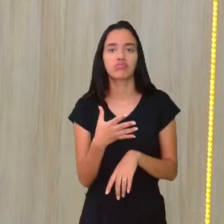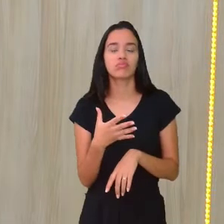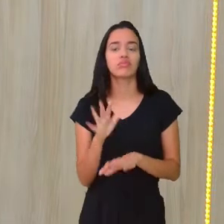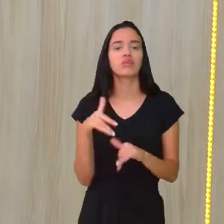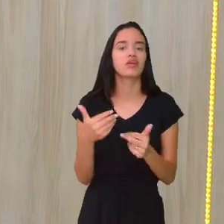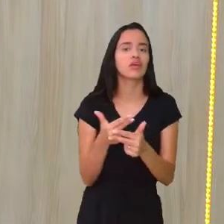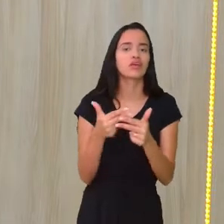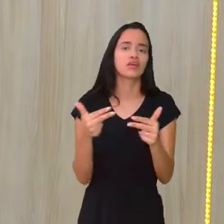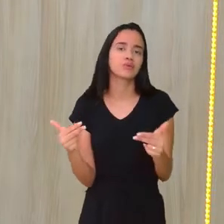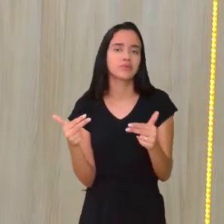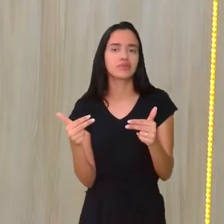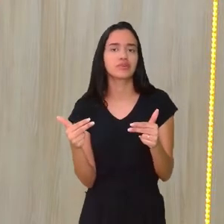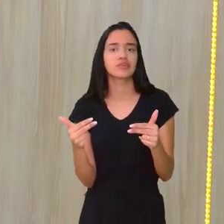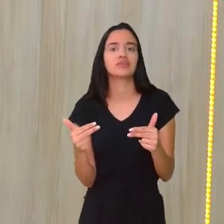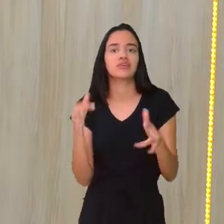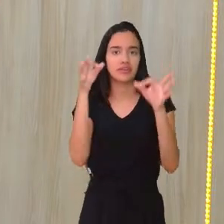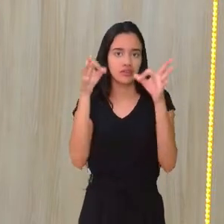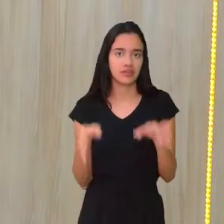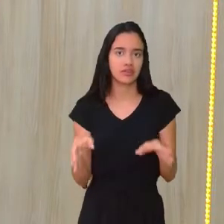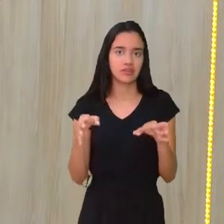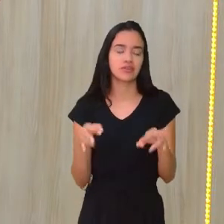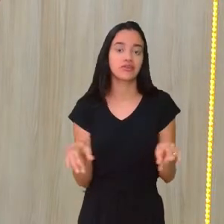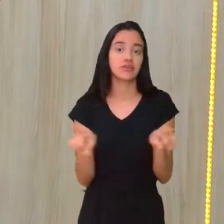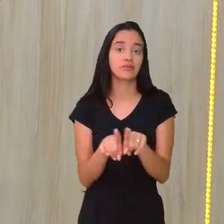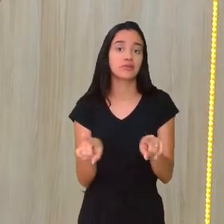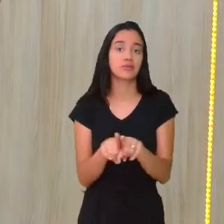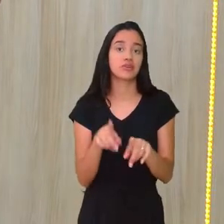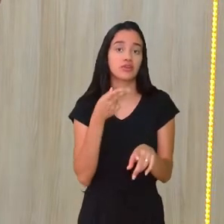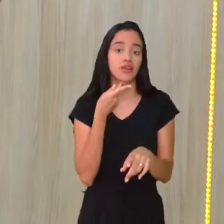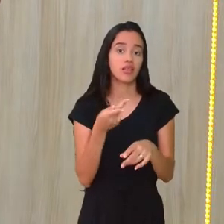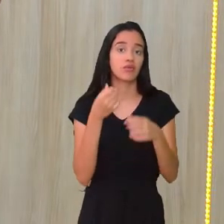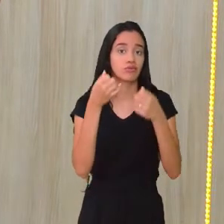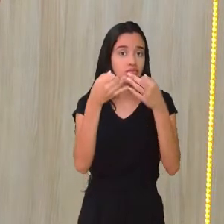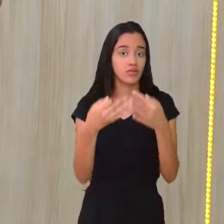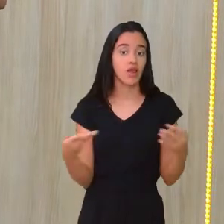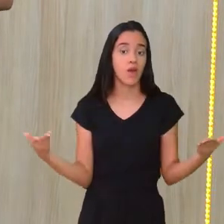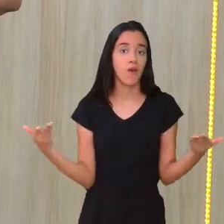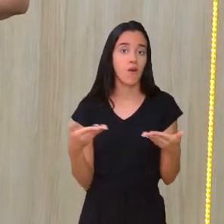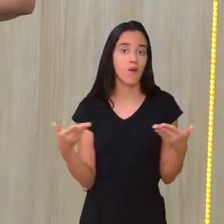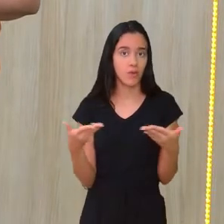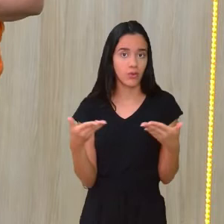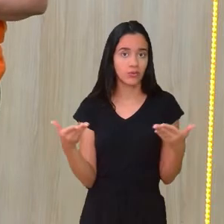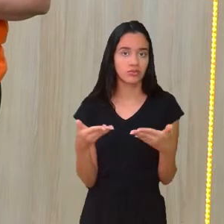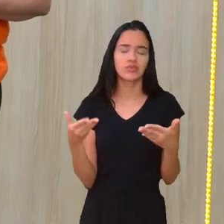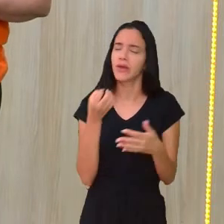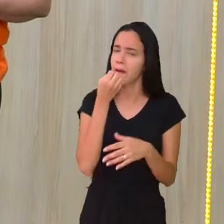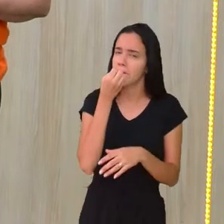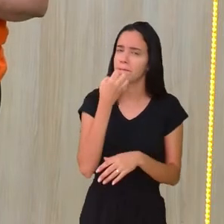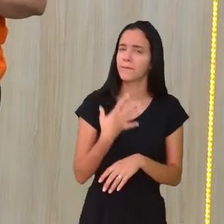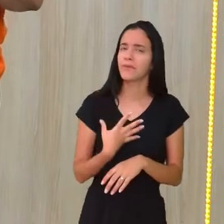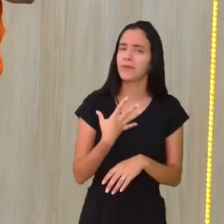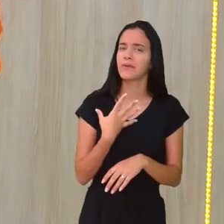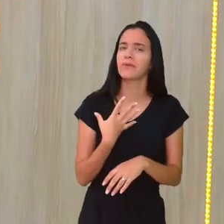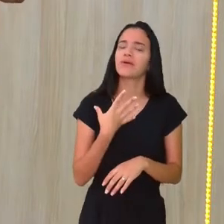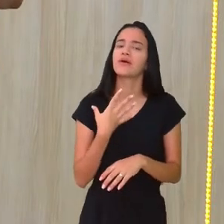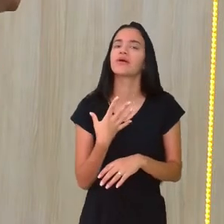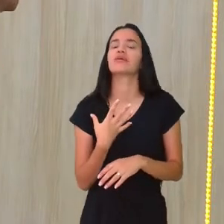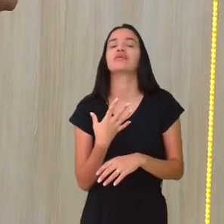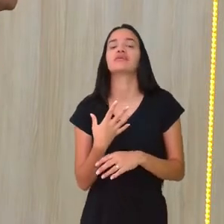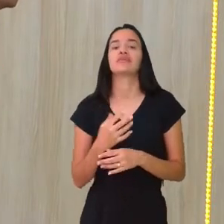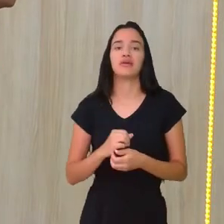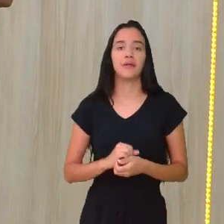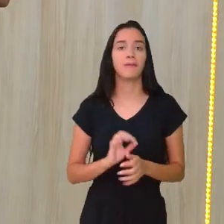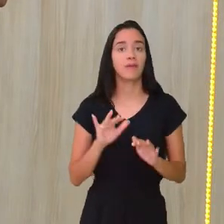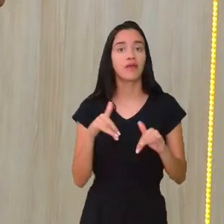que aconteceu, não é? Além daquilo que falamos hoje. E isso é muito bom, não é? Essa